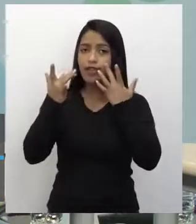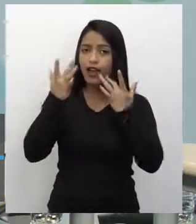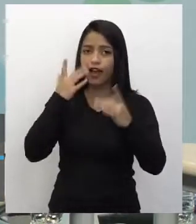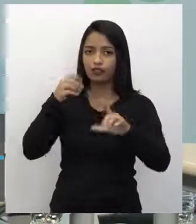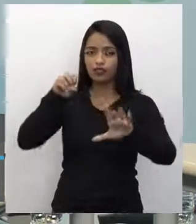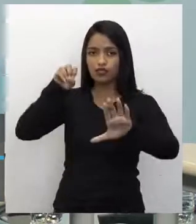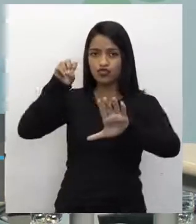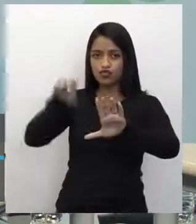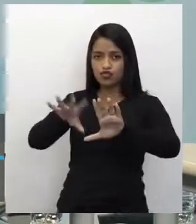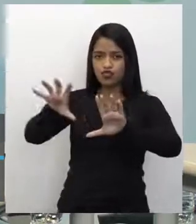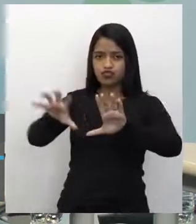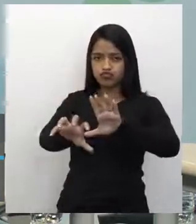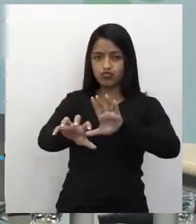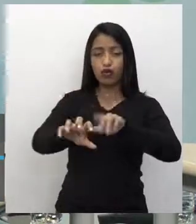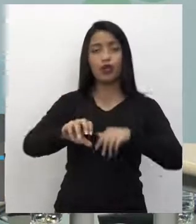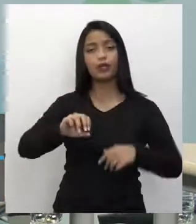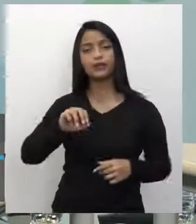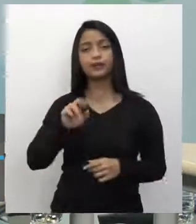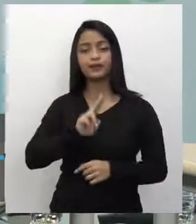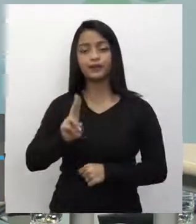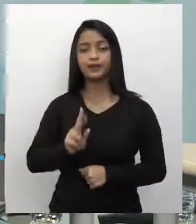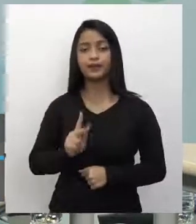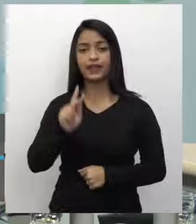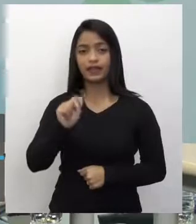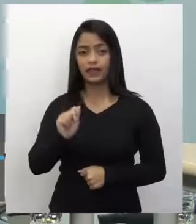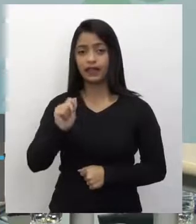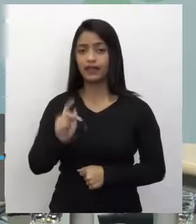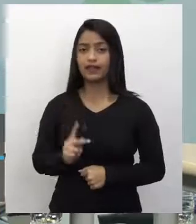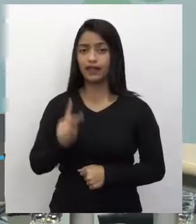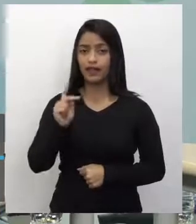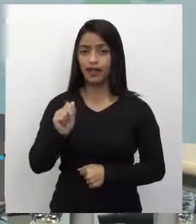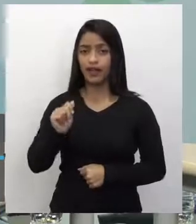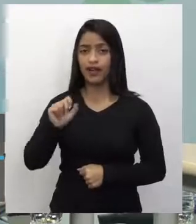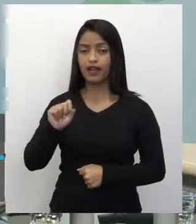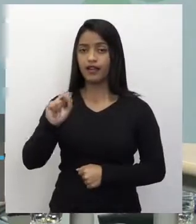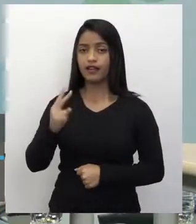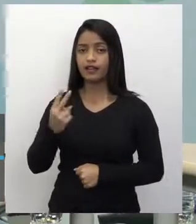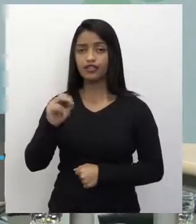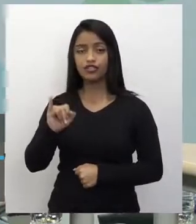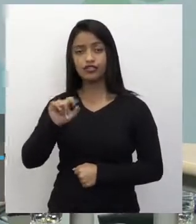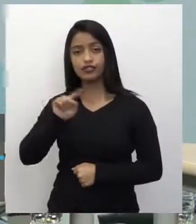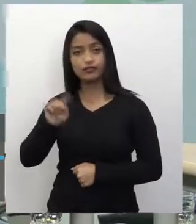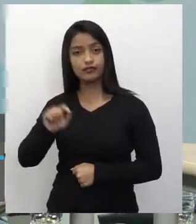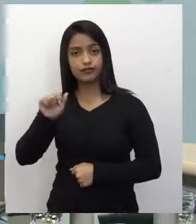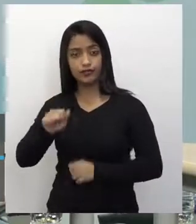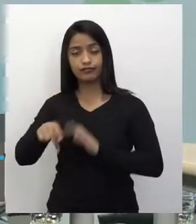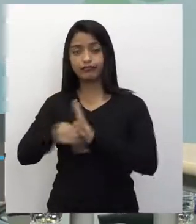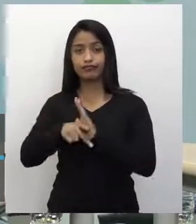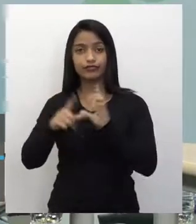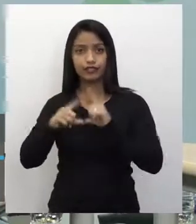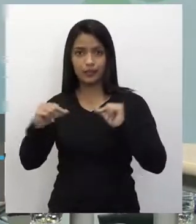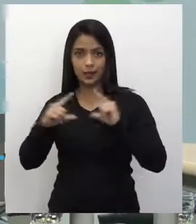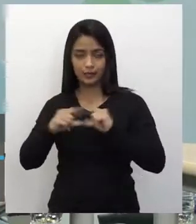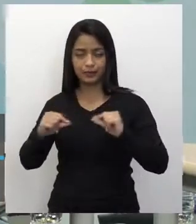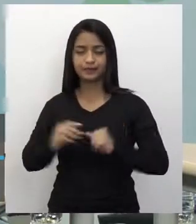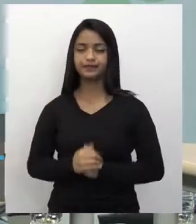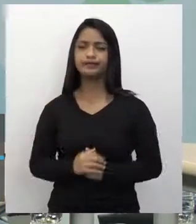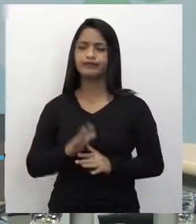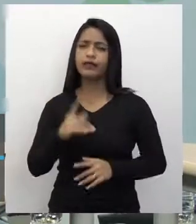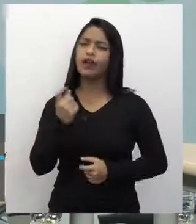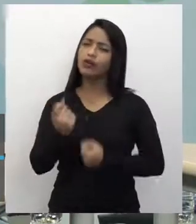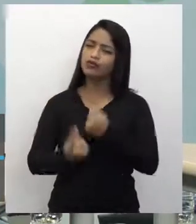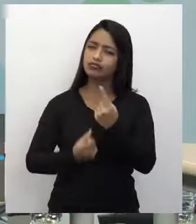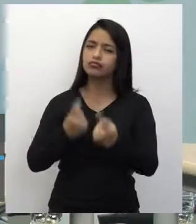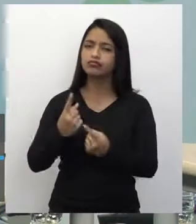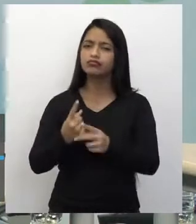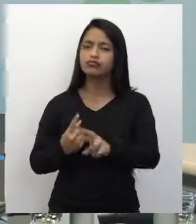Kakashiza, que foi aquele último, né, que foi apresentado, o teatro aí de sombras oriental, japonês, tá? Mas alguns aqui falaram,